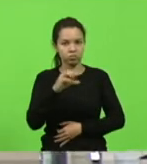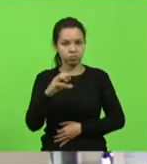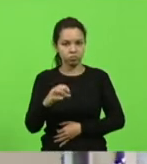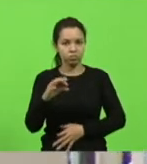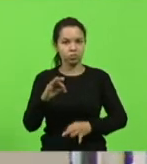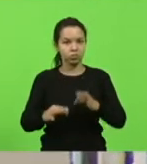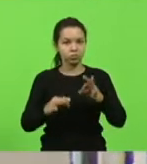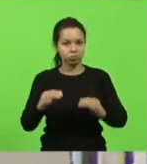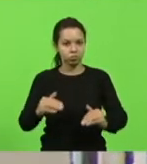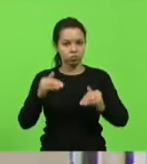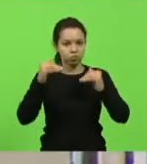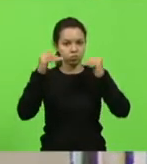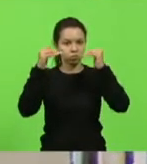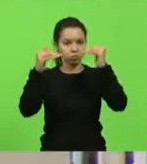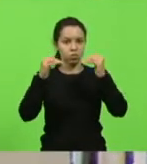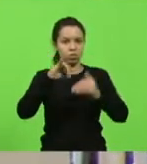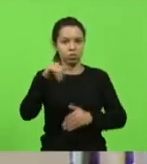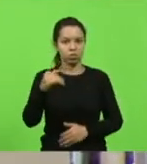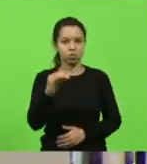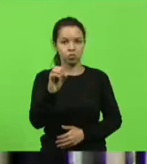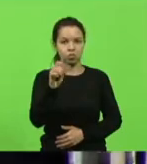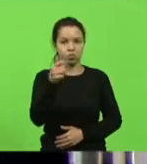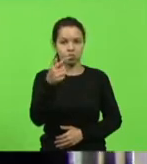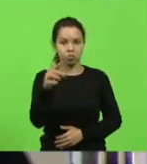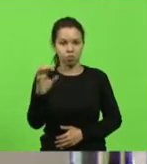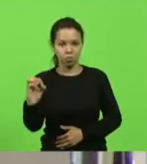Desembargador João Henrique Blasi